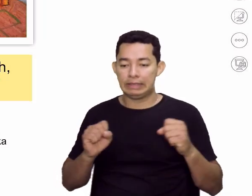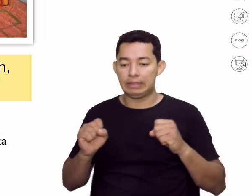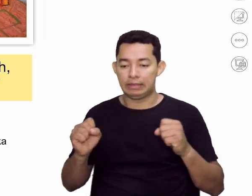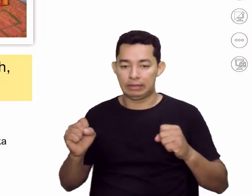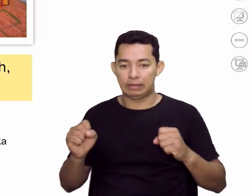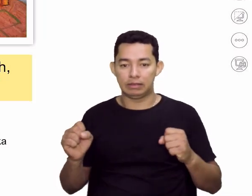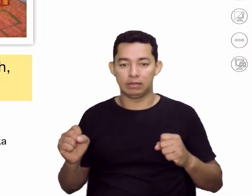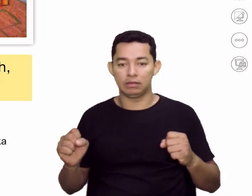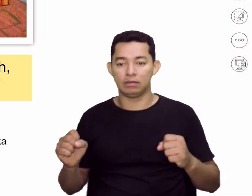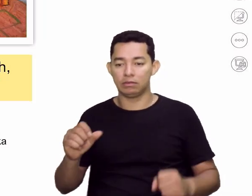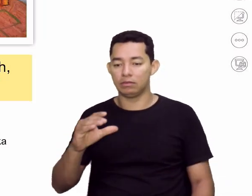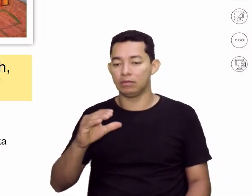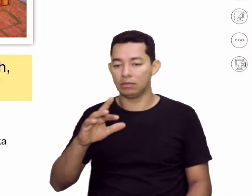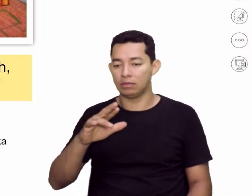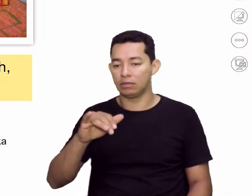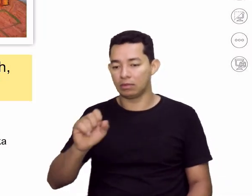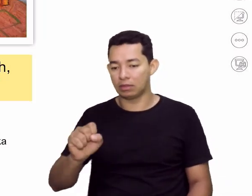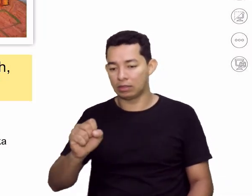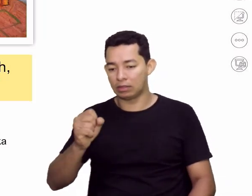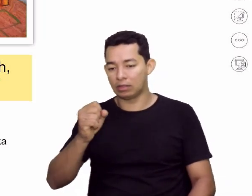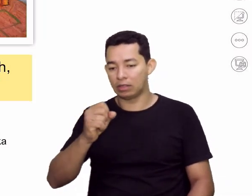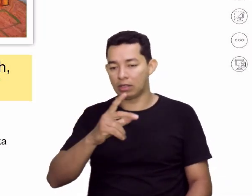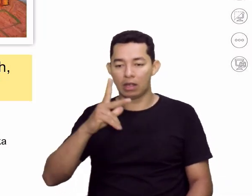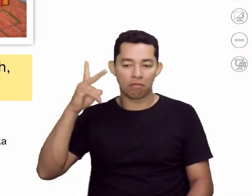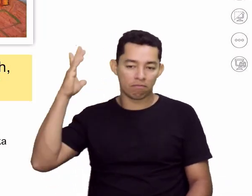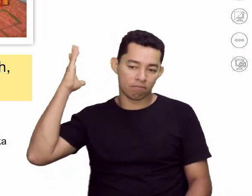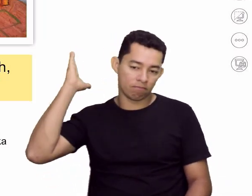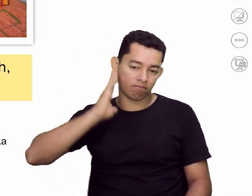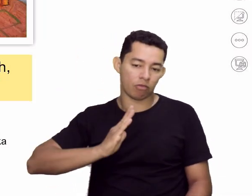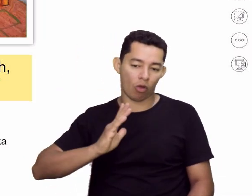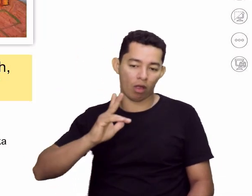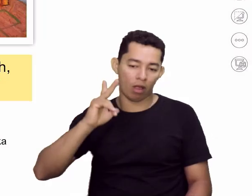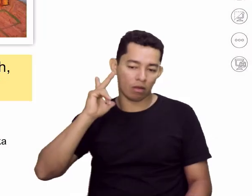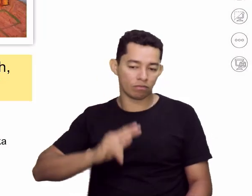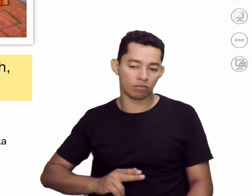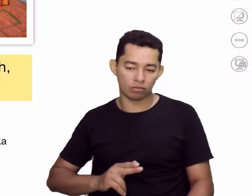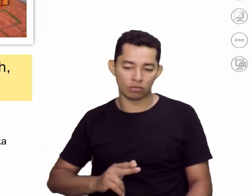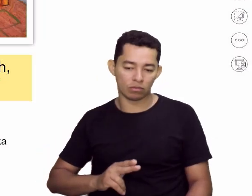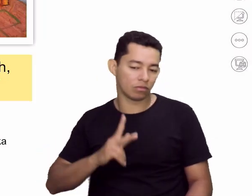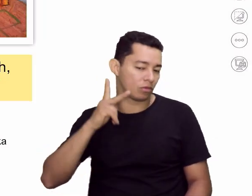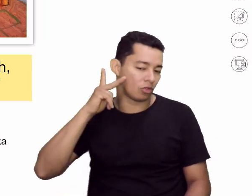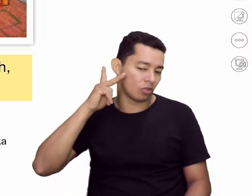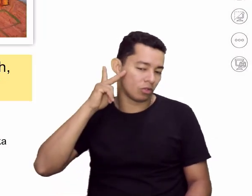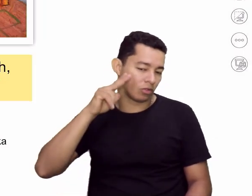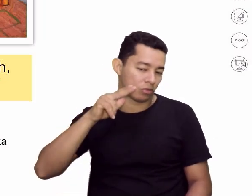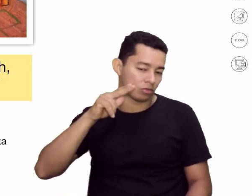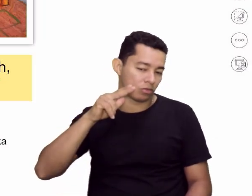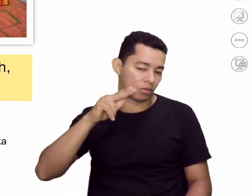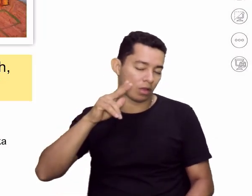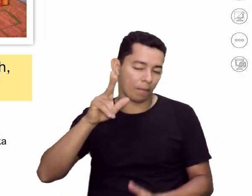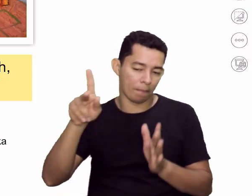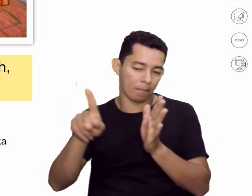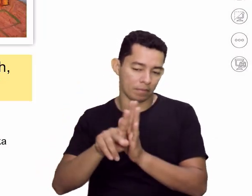acabou decepando a própria orelha e depois fez um retrato, né? Com